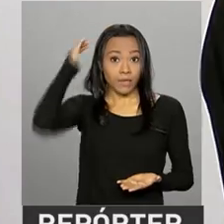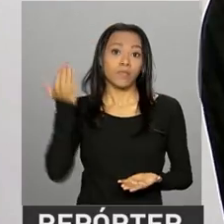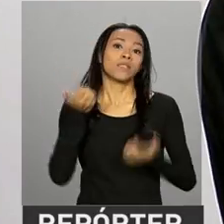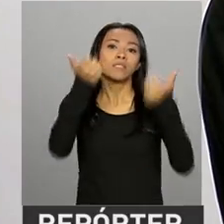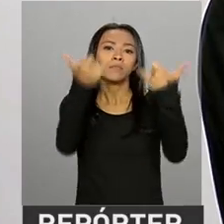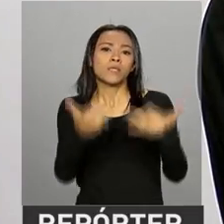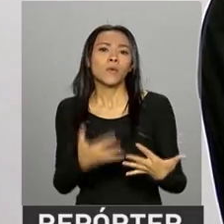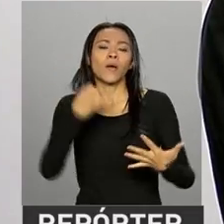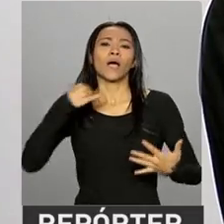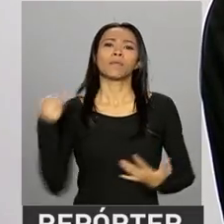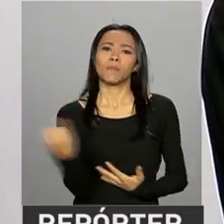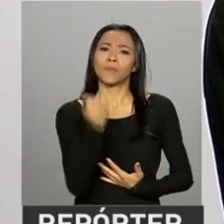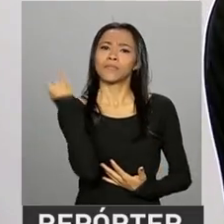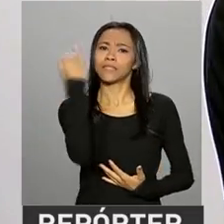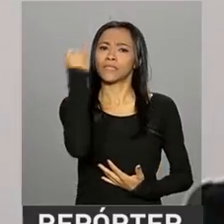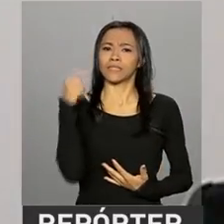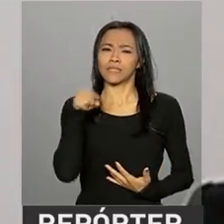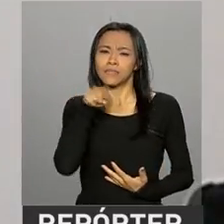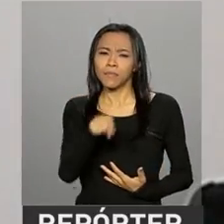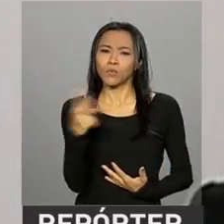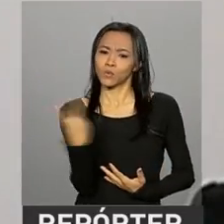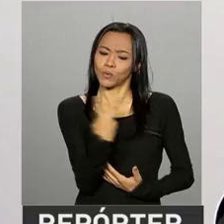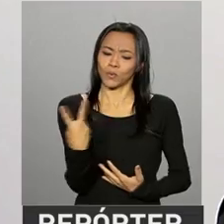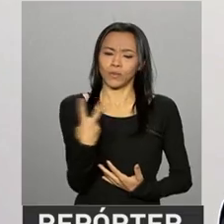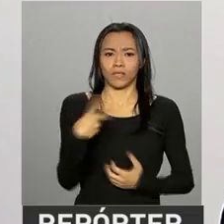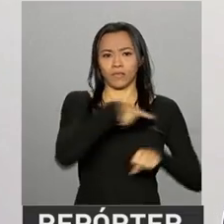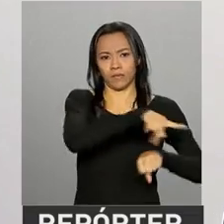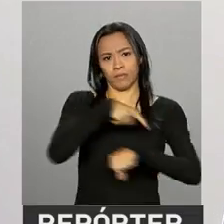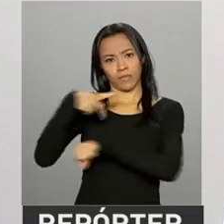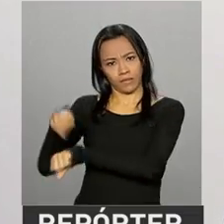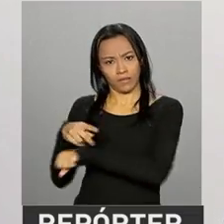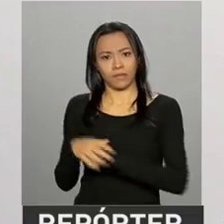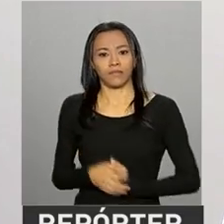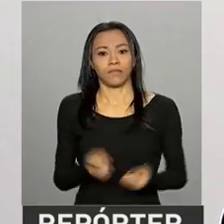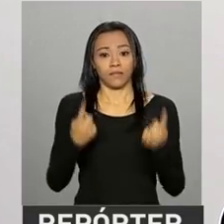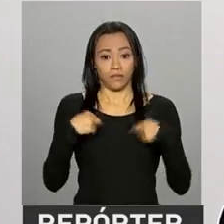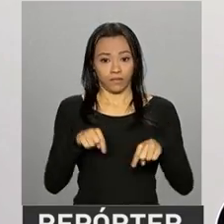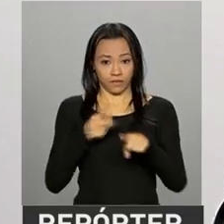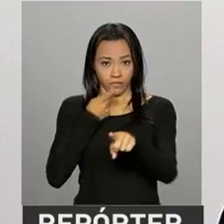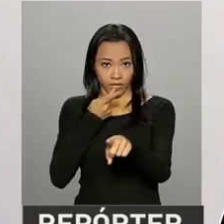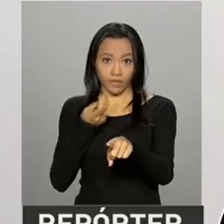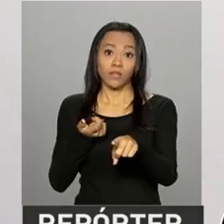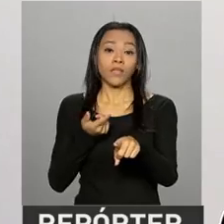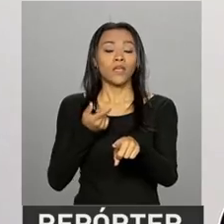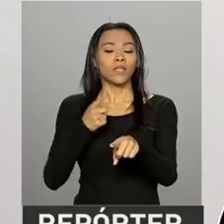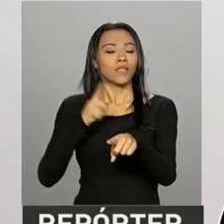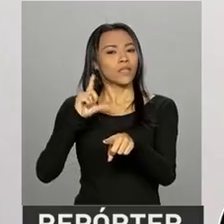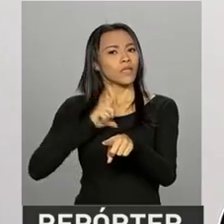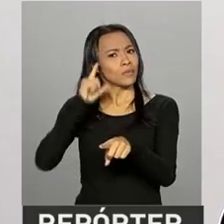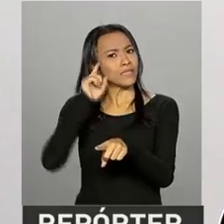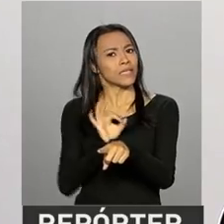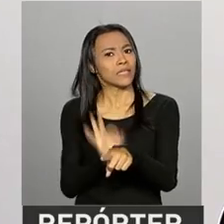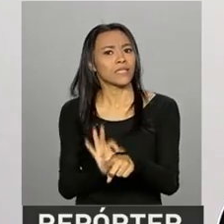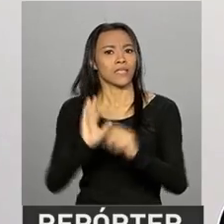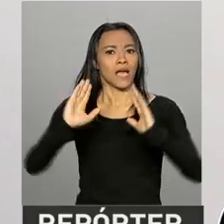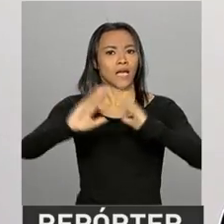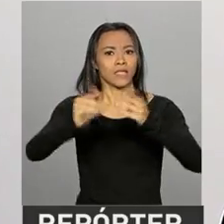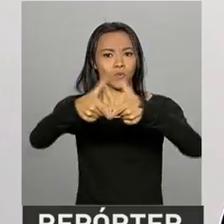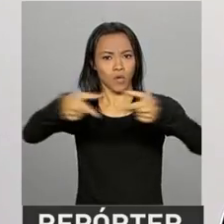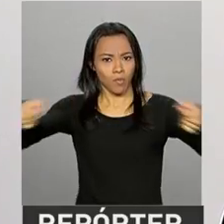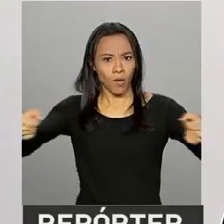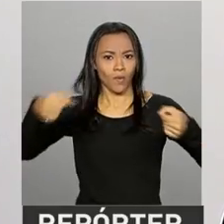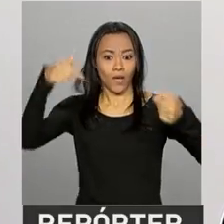tal como este para os dois países eu tenho certeza de que a casa do japão no coração econômico